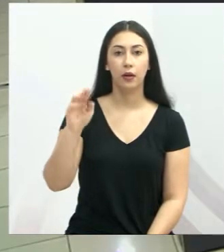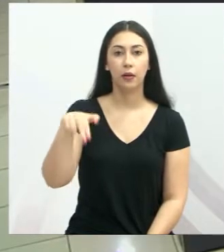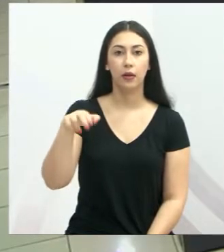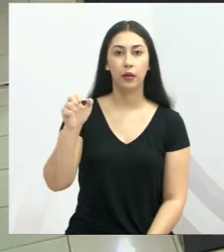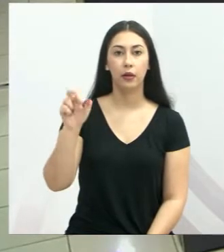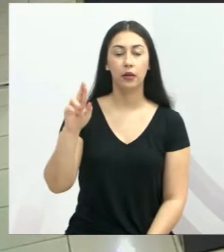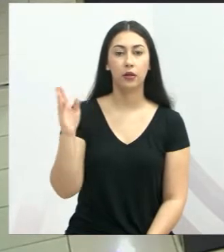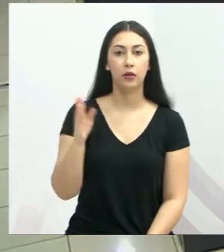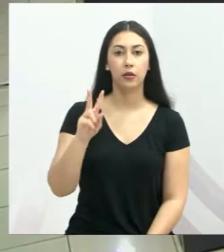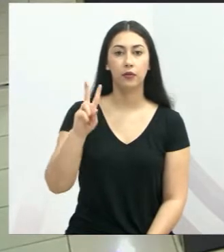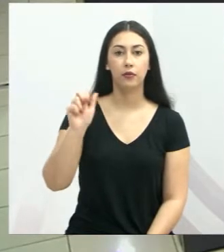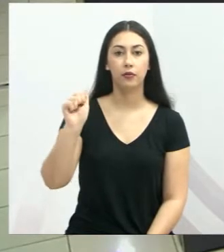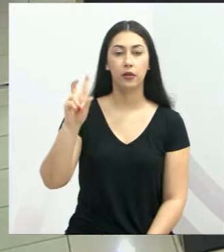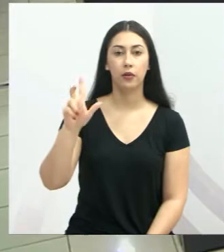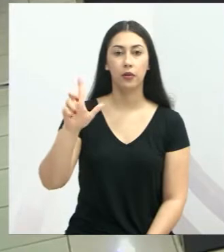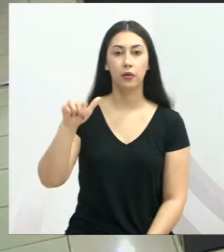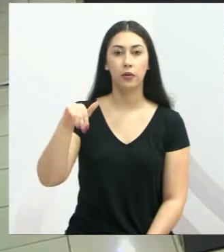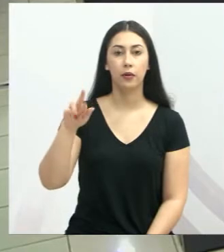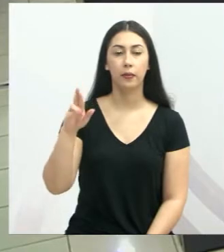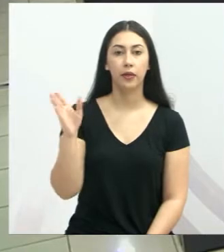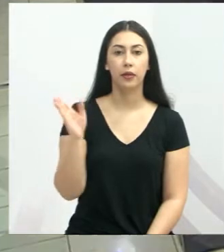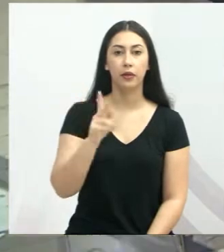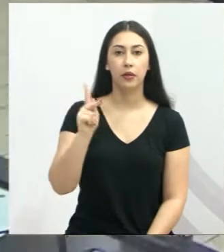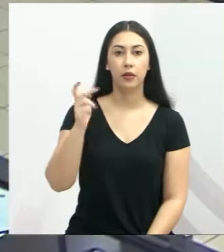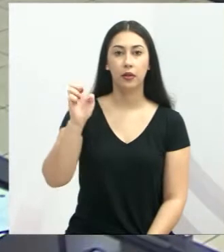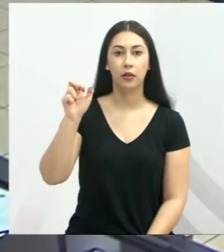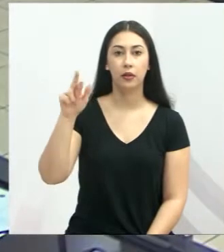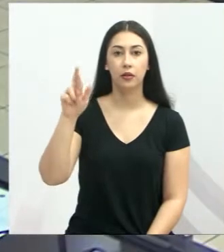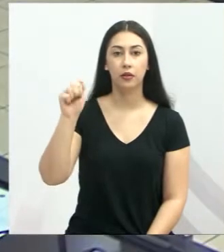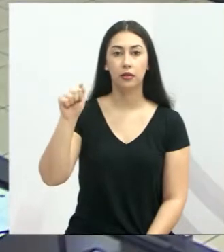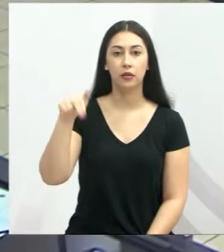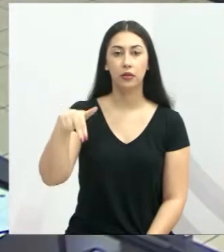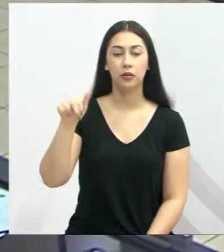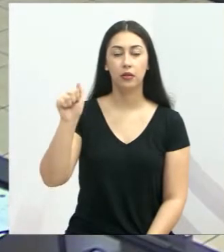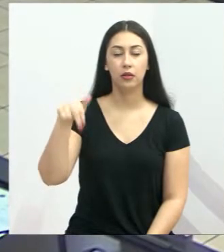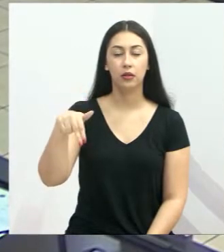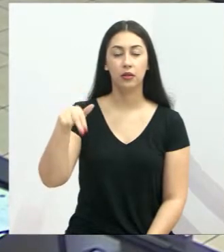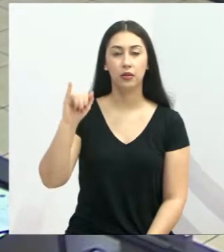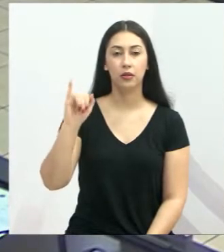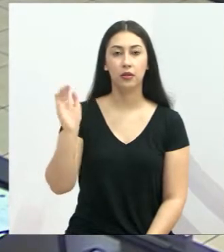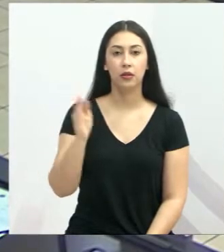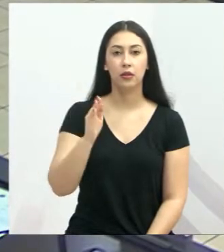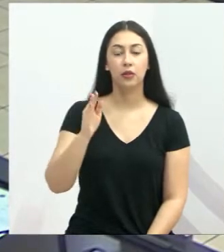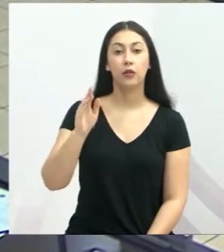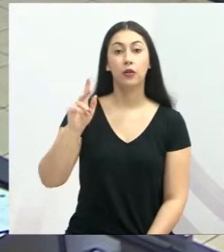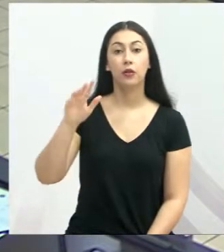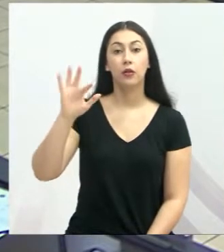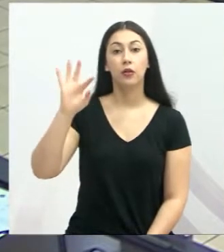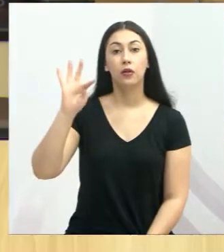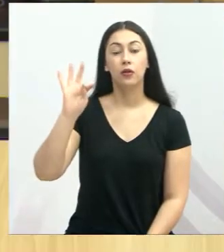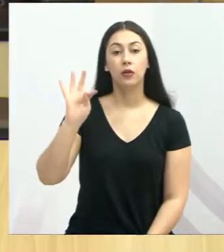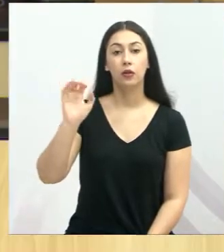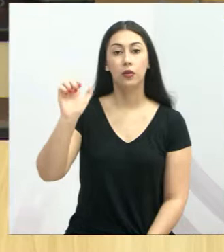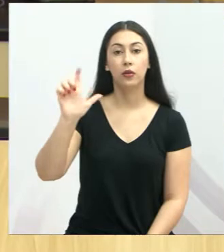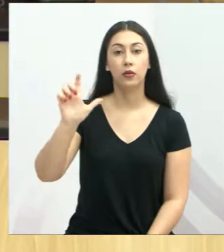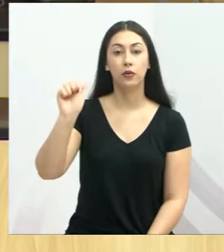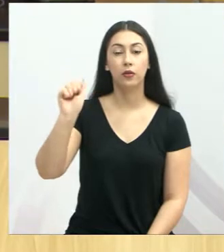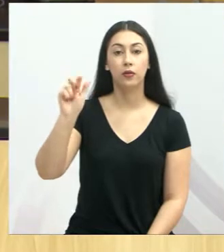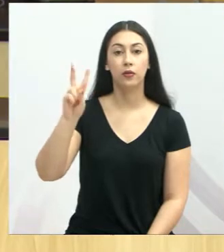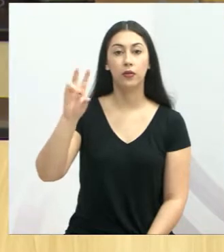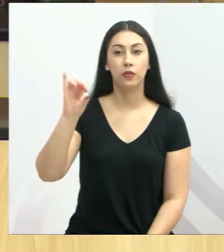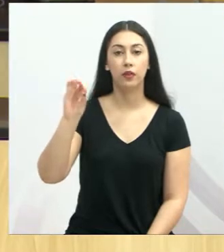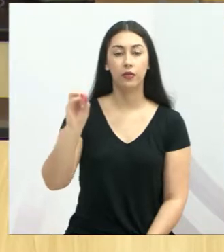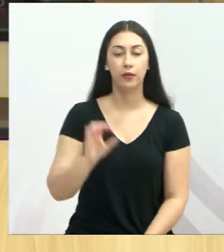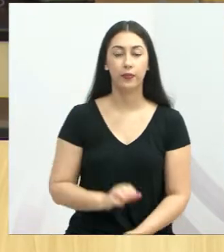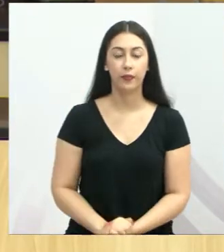Melua, Hernando Barreto e o vereador Flavinho. Estão todos presentes, senhor presidente. Sob a proteção